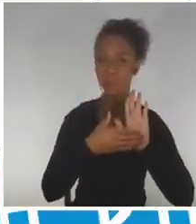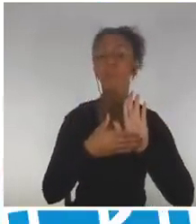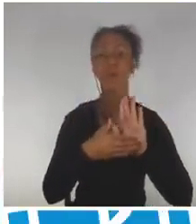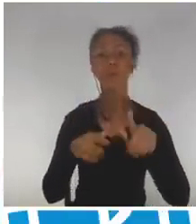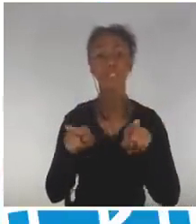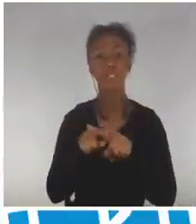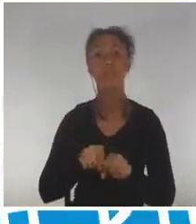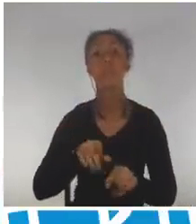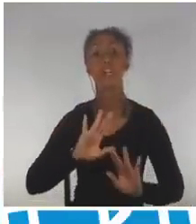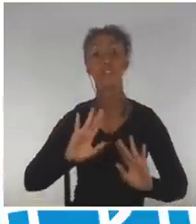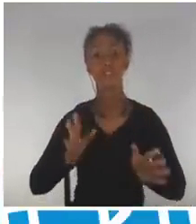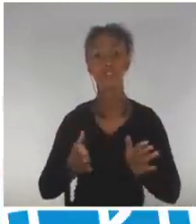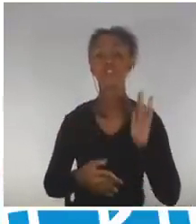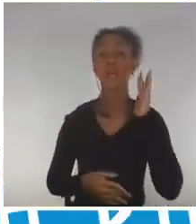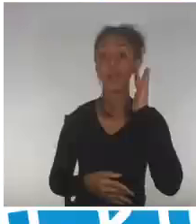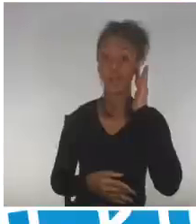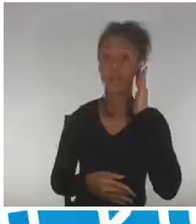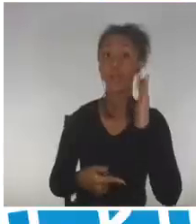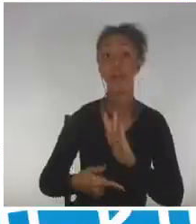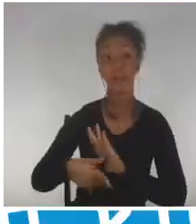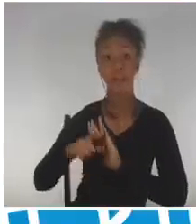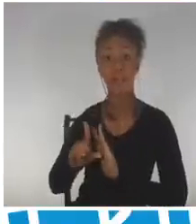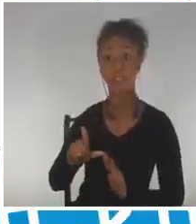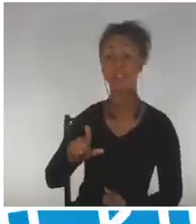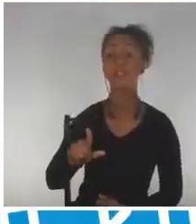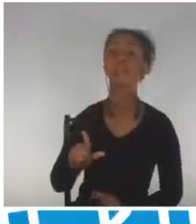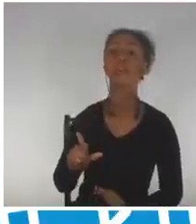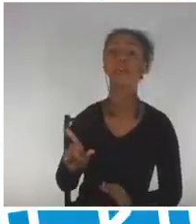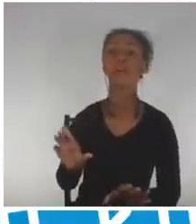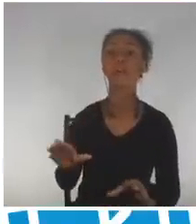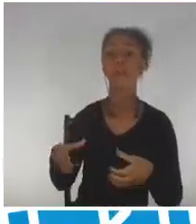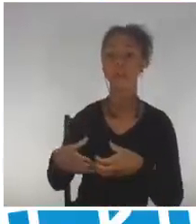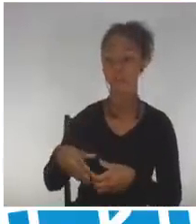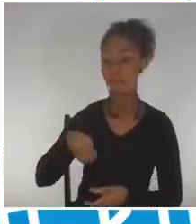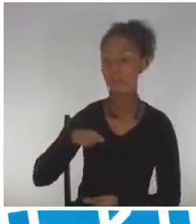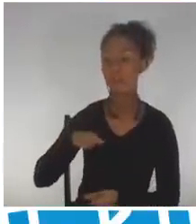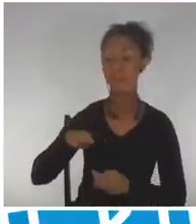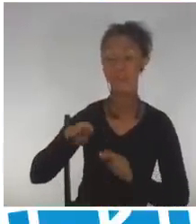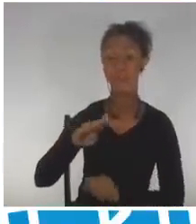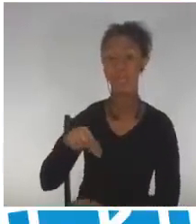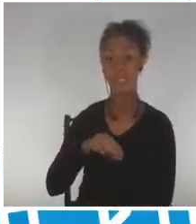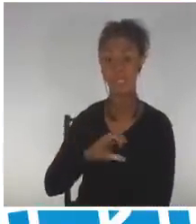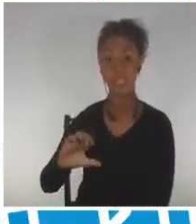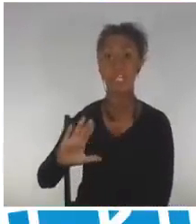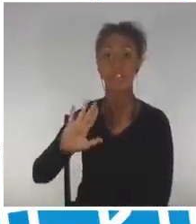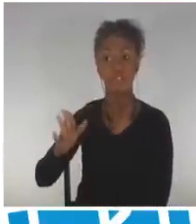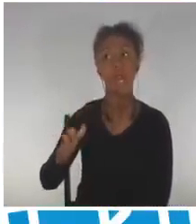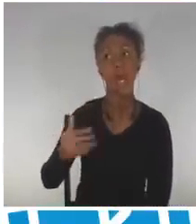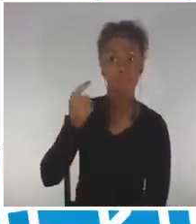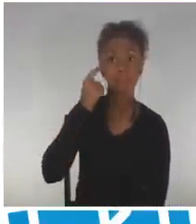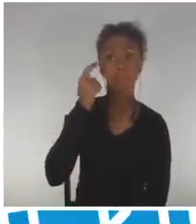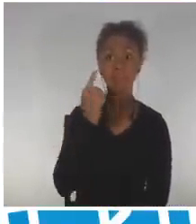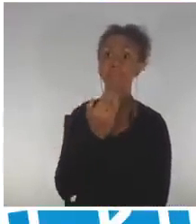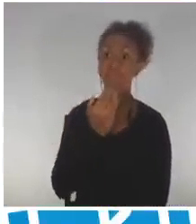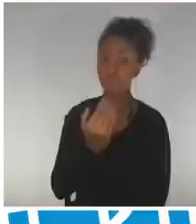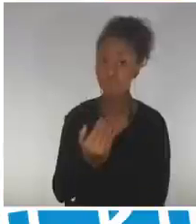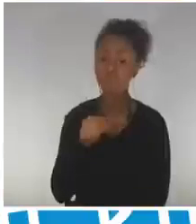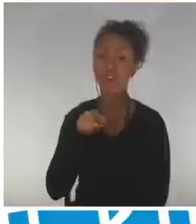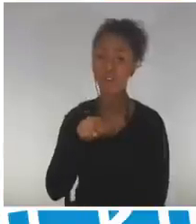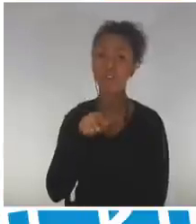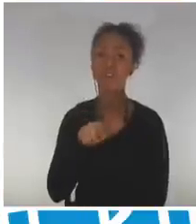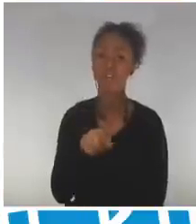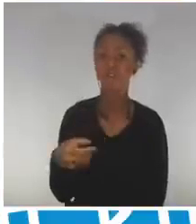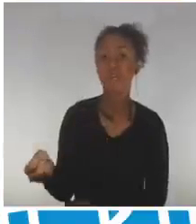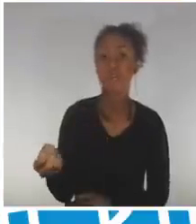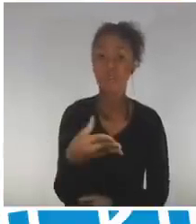se manifestou favoravelmente a um SAEB amostral nesse ano, com os objetivos que você destacou